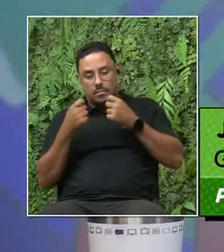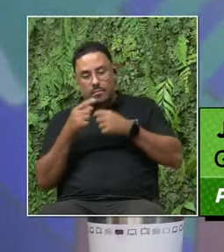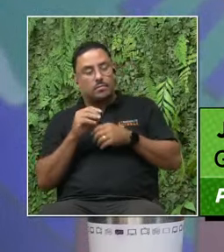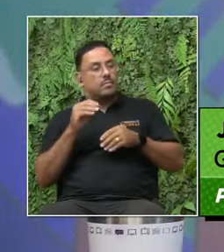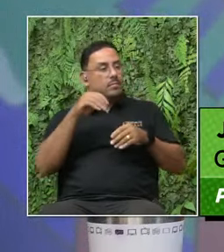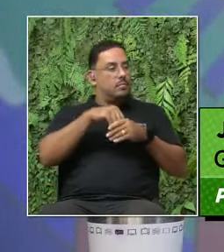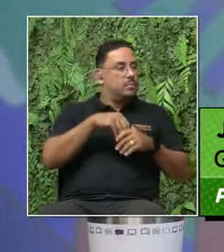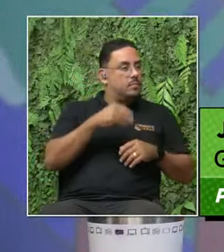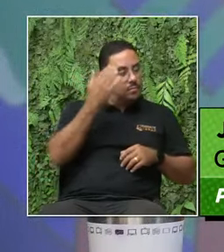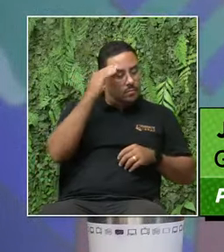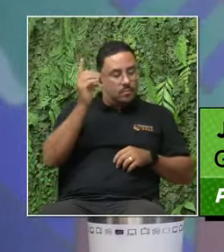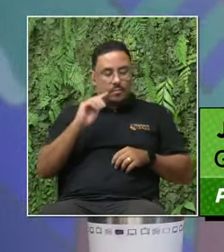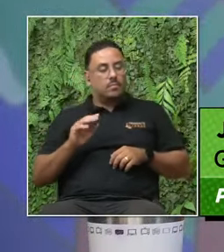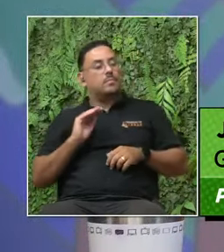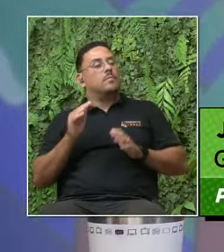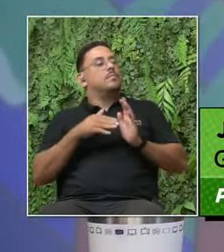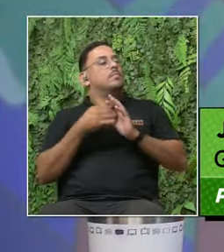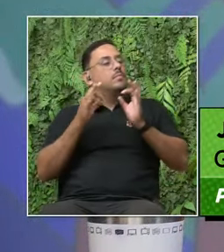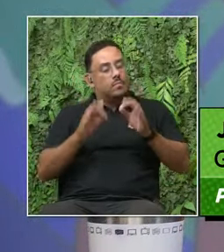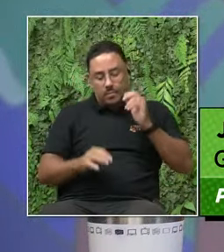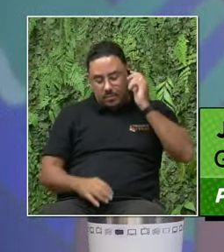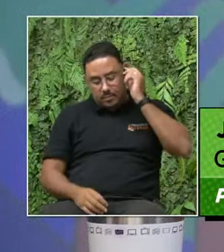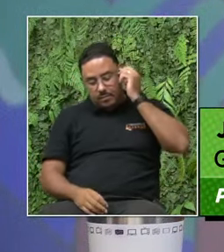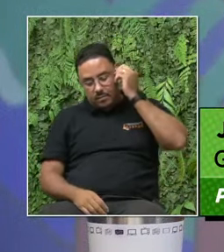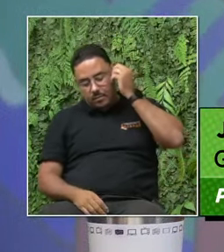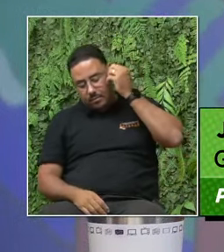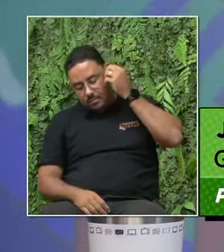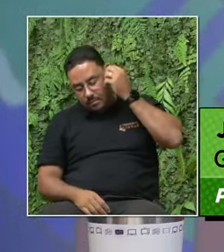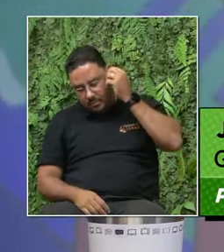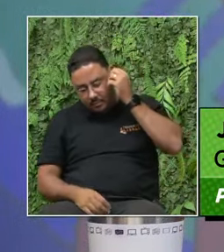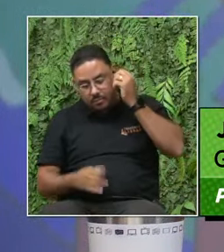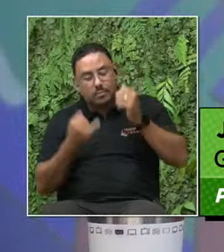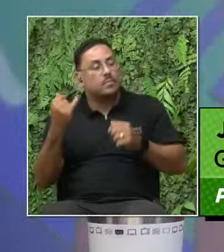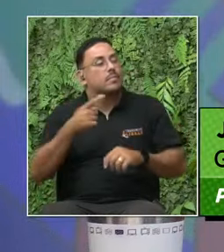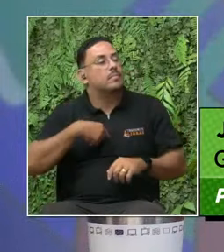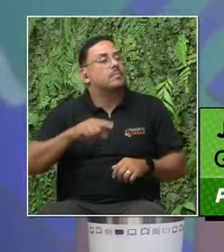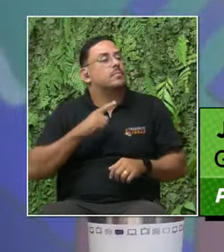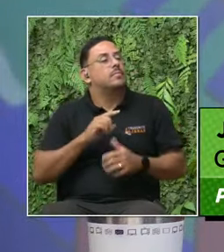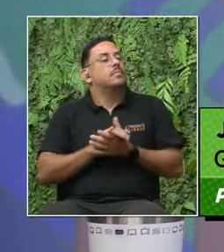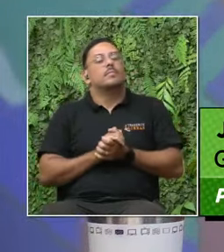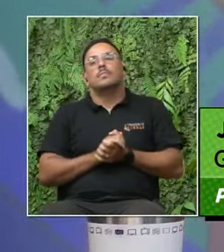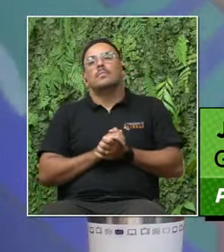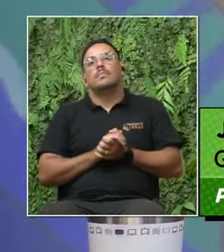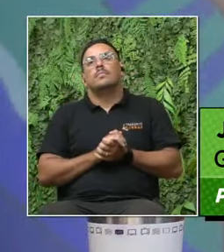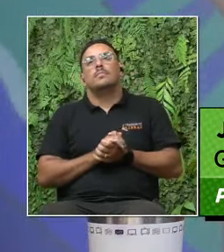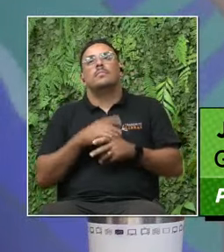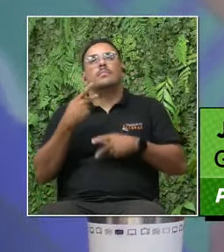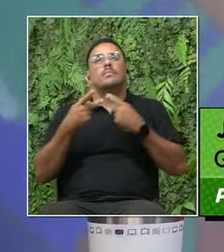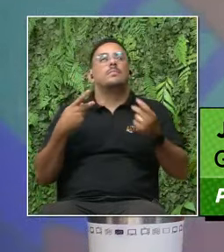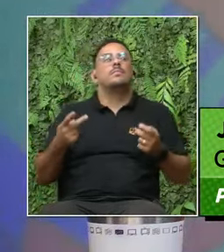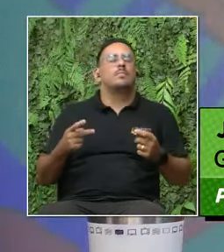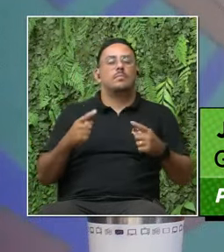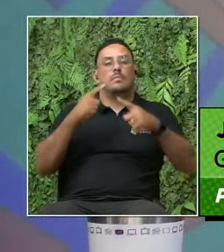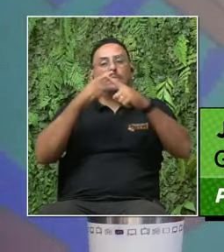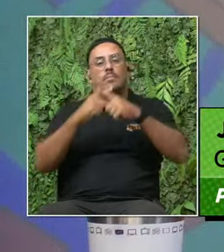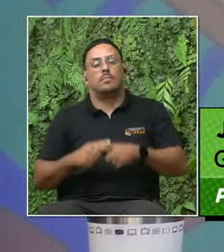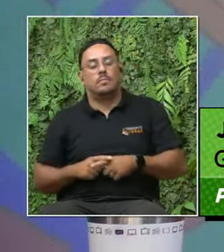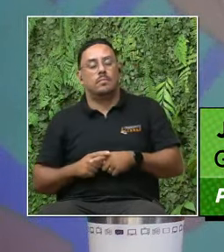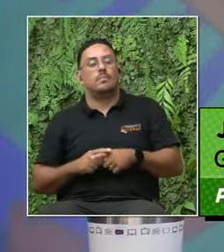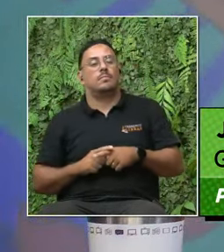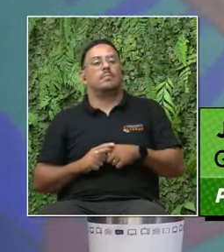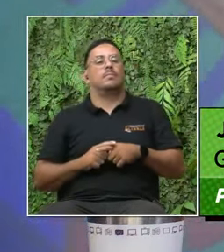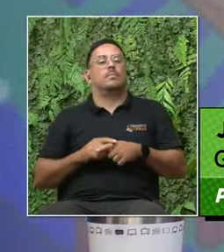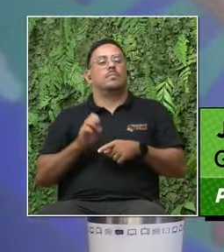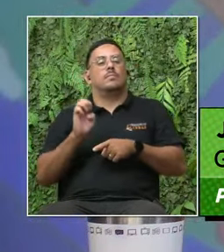pessoal não entende mas tá tudo certo Eh o importante é o seguinte a gente e ele ele fala no Campeonato Estadual não gosto de